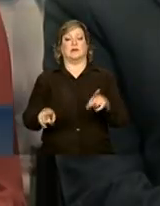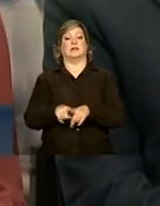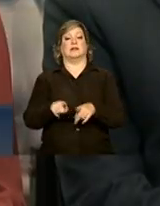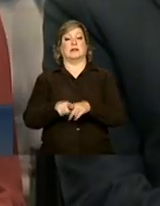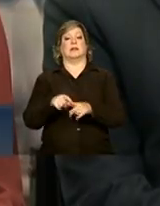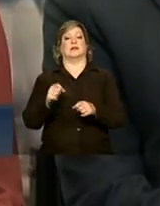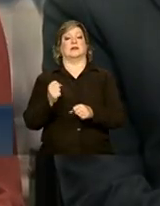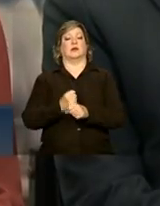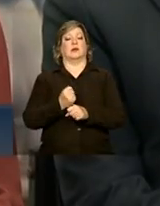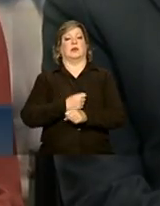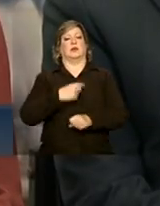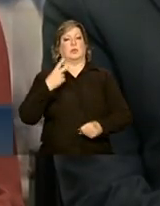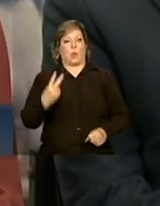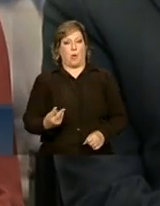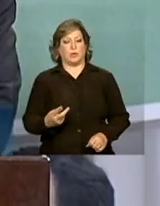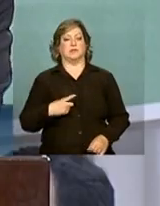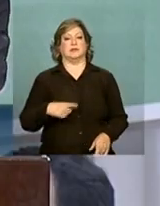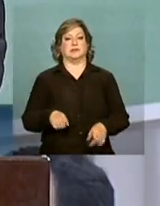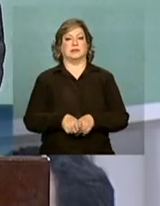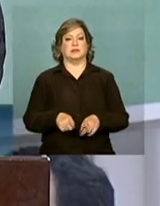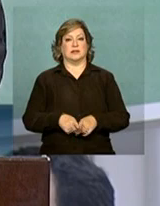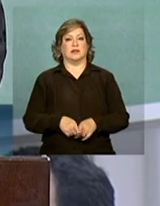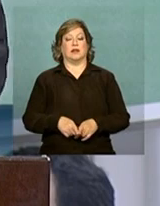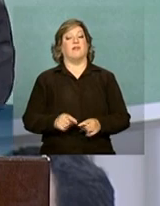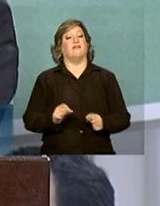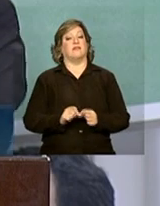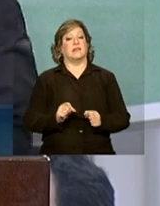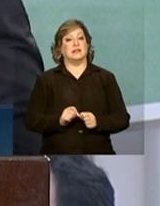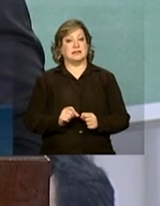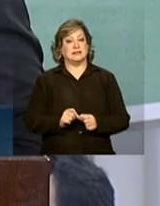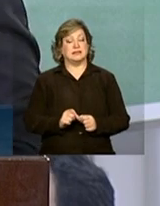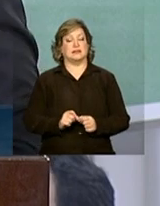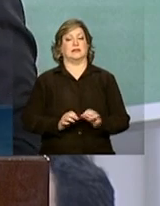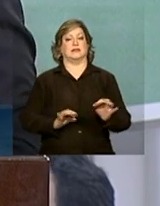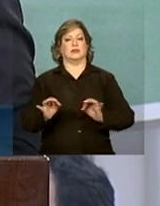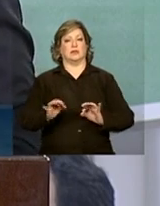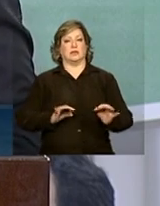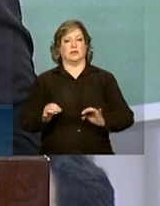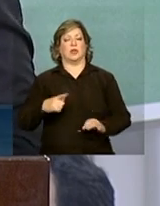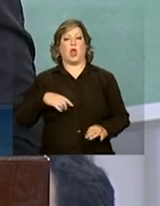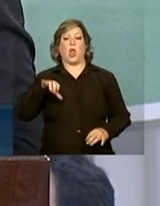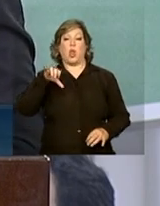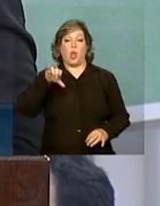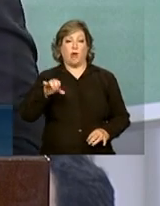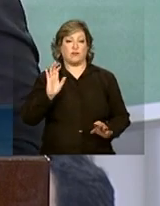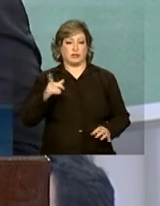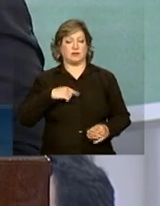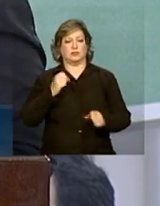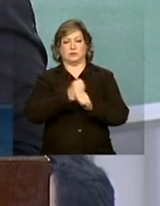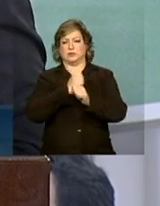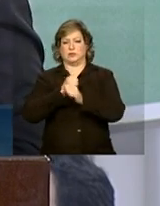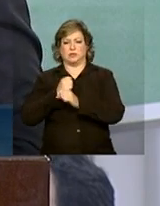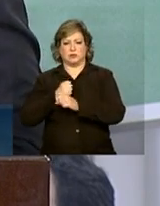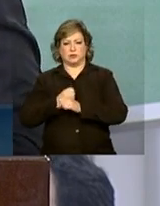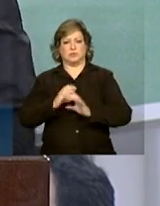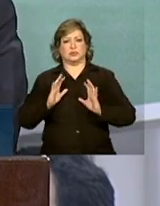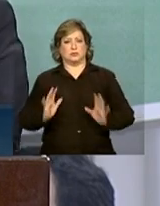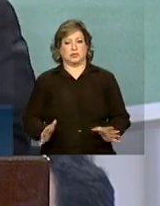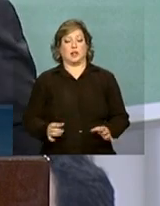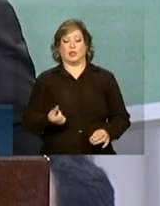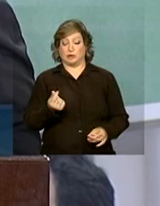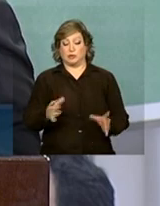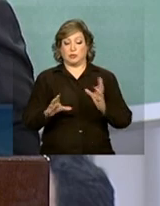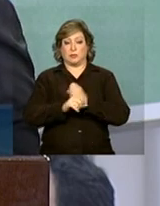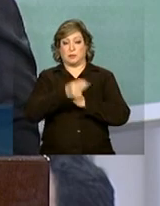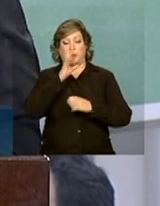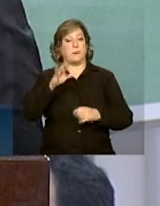recursos da prefeitura, também fizemos a nossa parte e reformamos 9 dos 11 existentes e equipamos com recursos públicos municipais, mas não